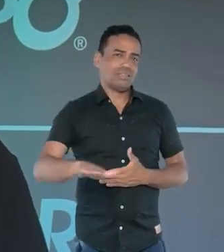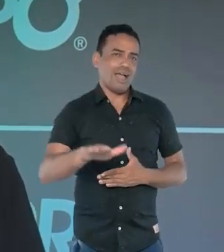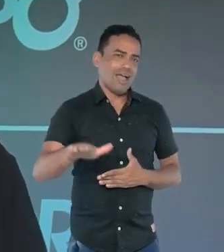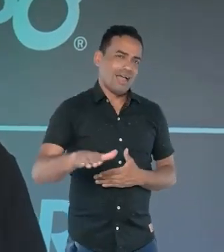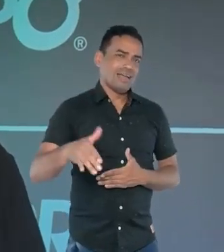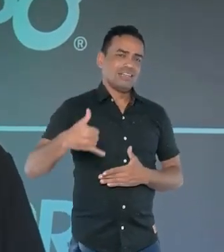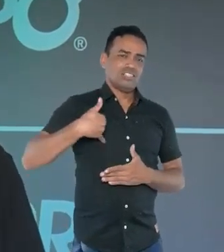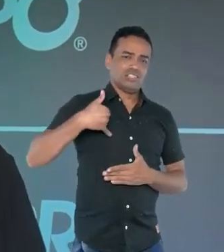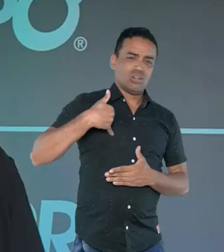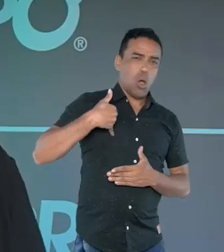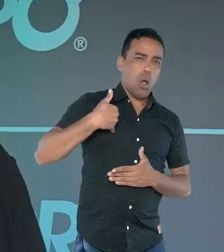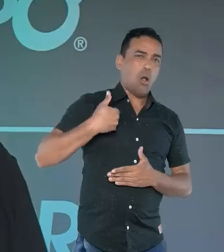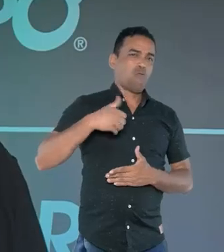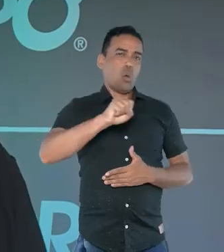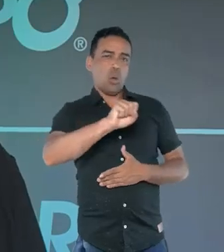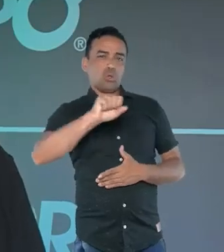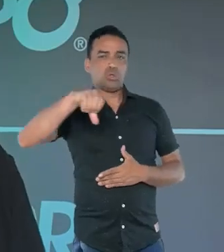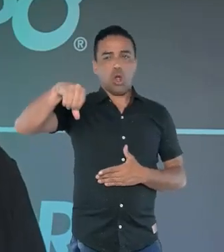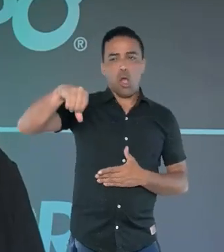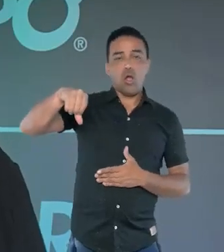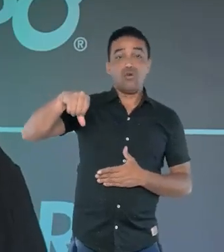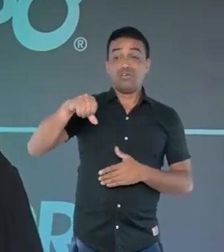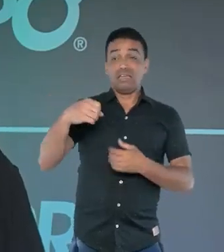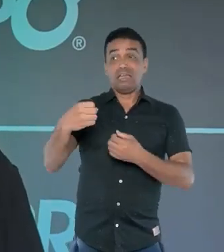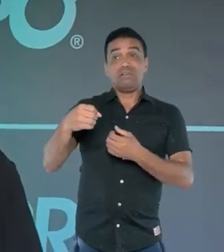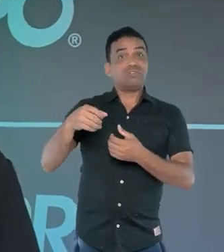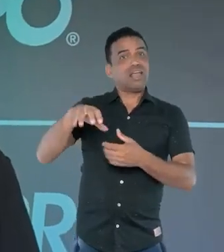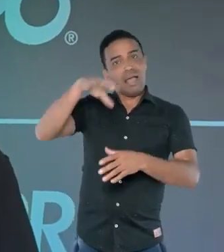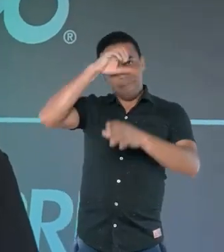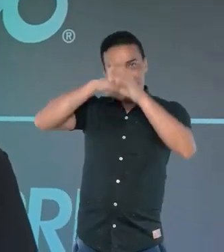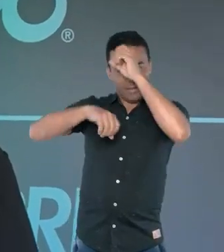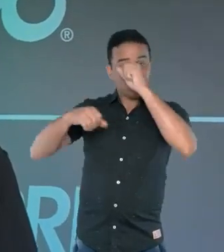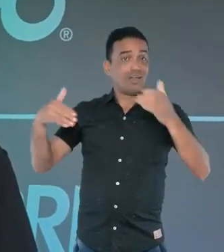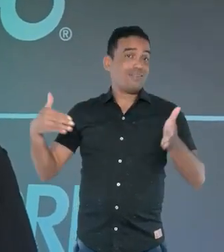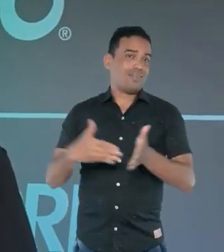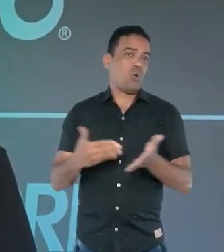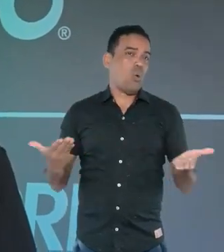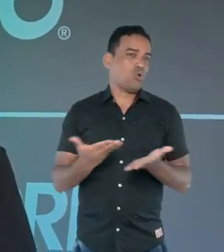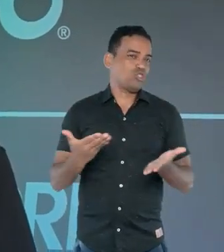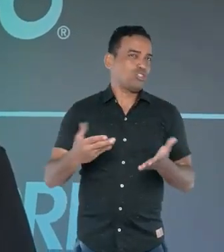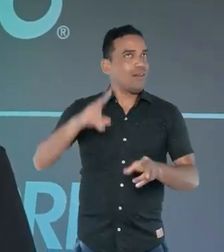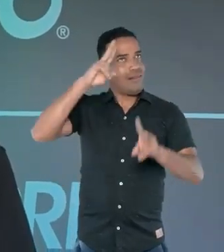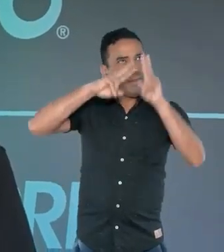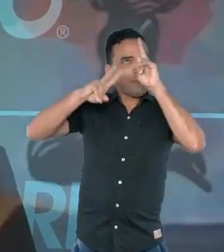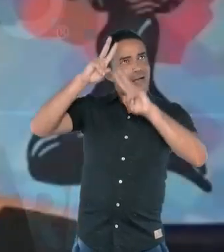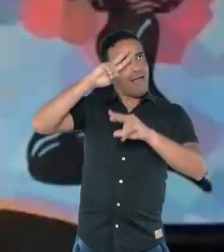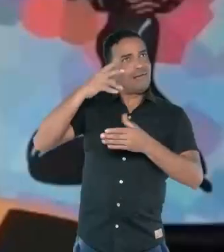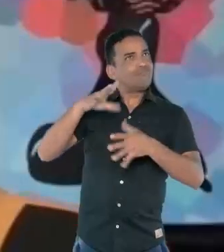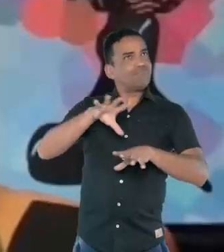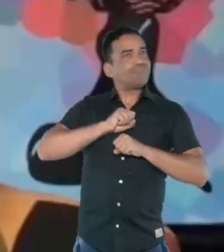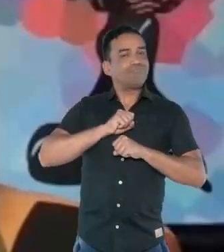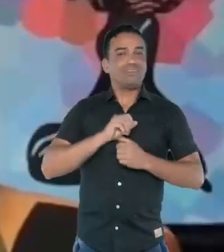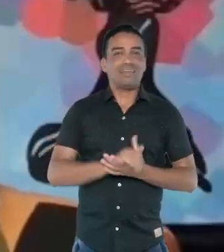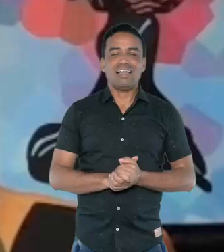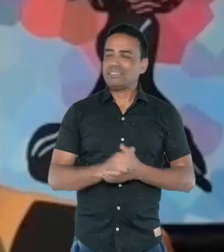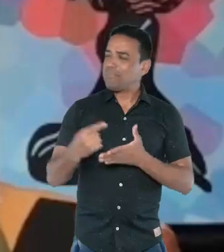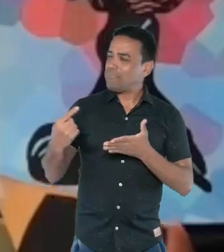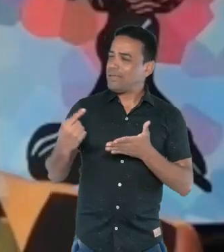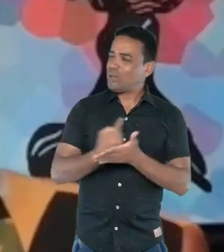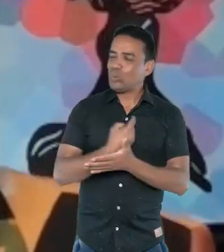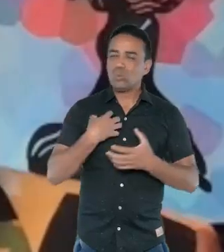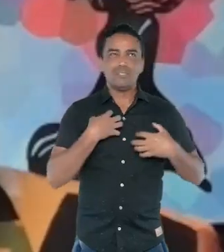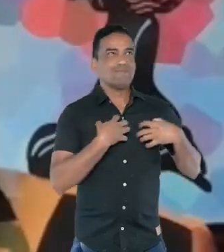ainda ensina para a Grazi que escreveu o seu primeiro livro? Olha, essa pergunta mexe comigo em